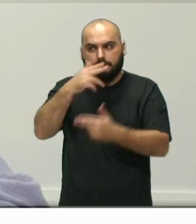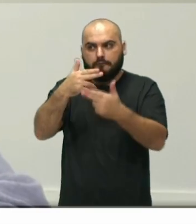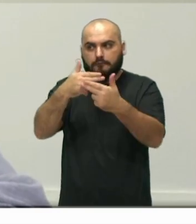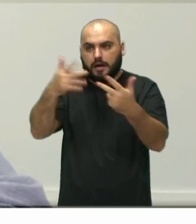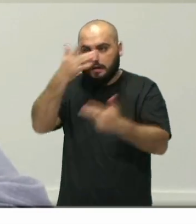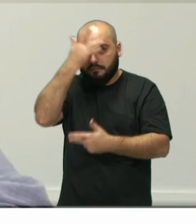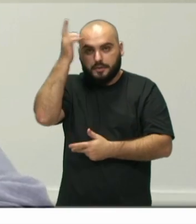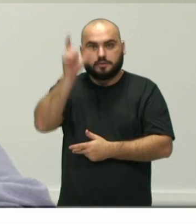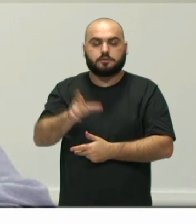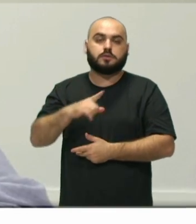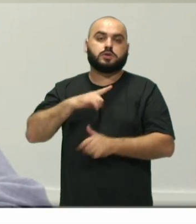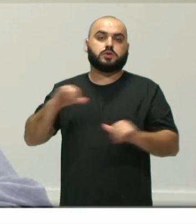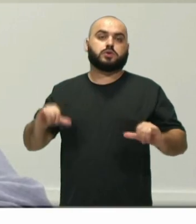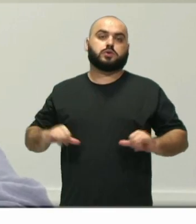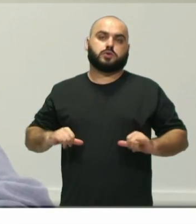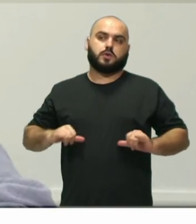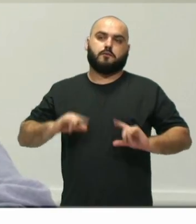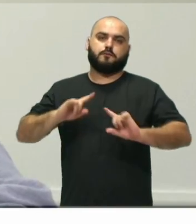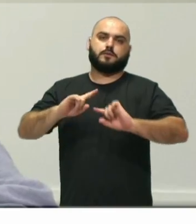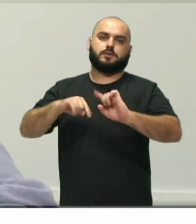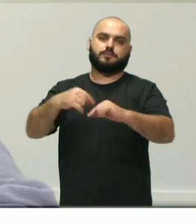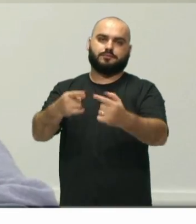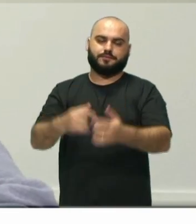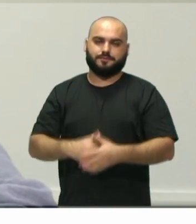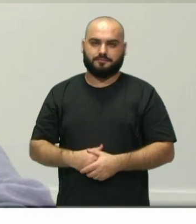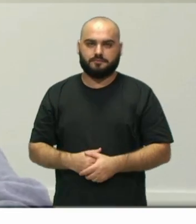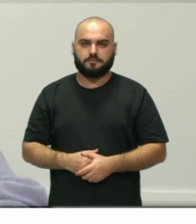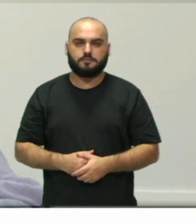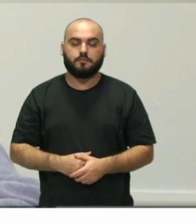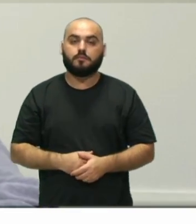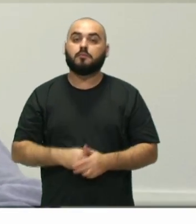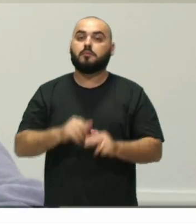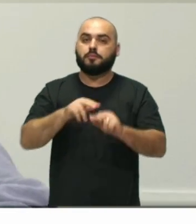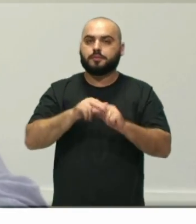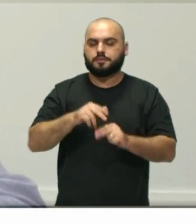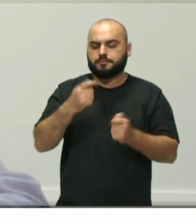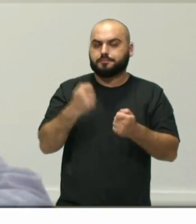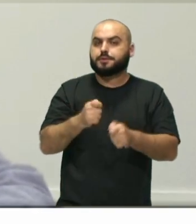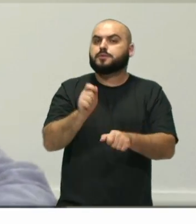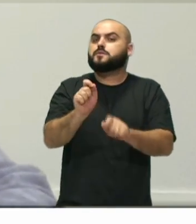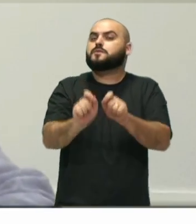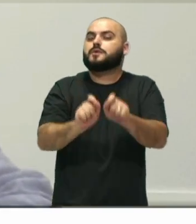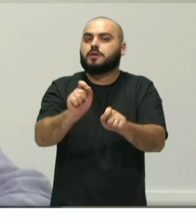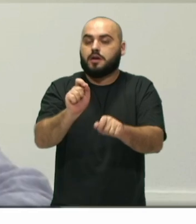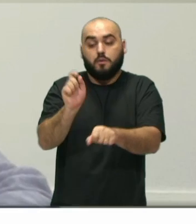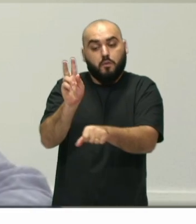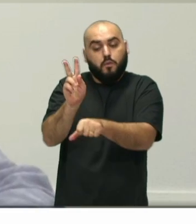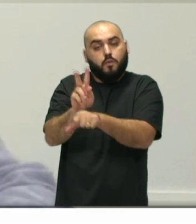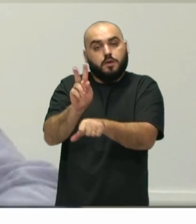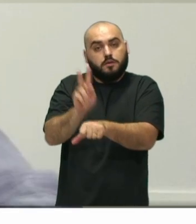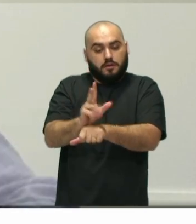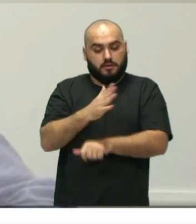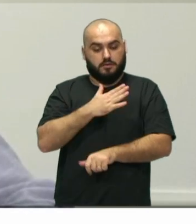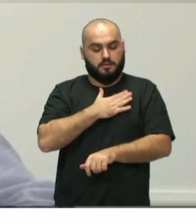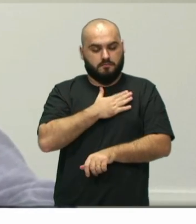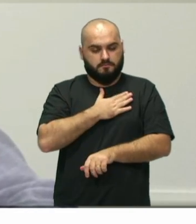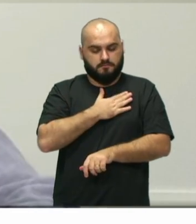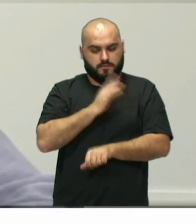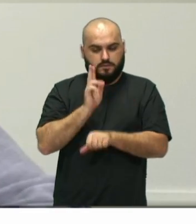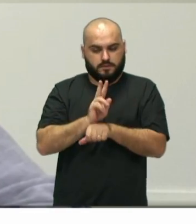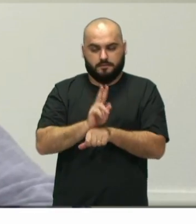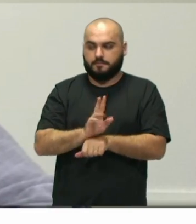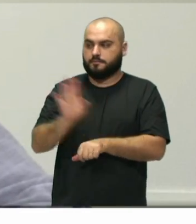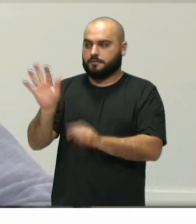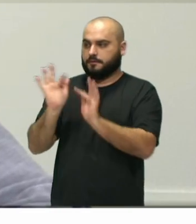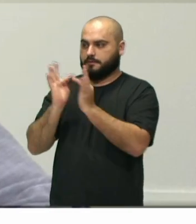qualquer medida, a maior medida é a consciência das pessoas. Não, a gente precisa se cuidar, preciso cuidar do meu próximo, preciso cuidar da minha família. Então, antes a